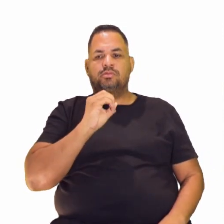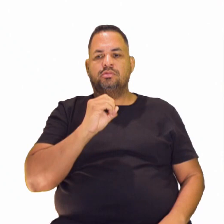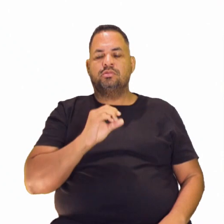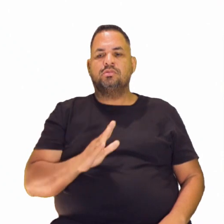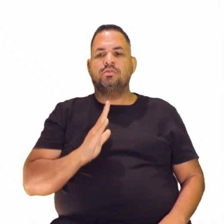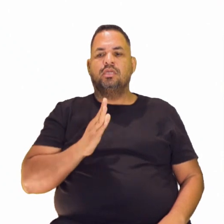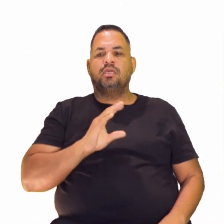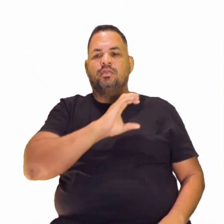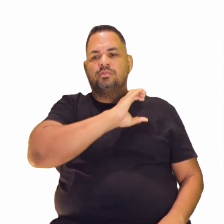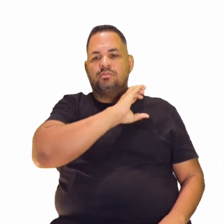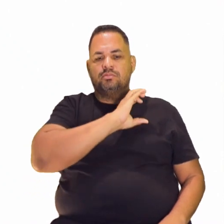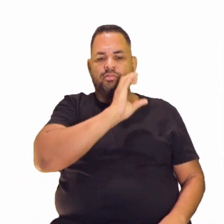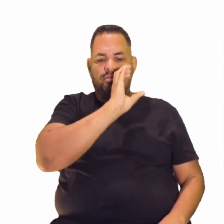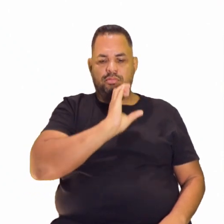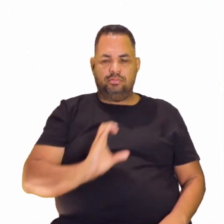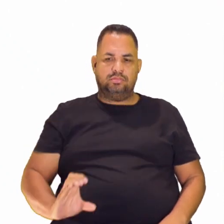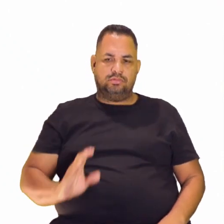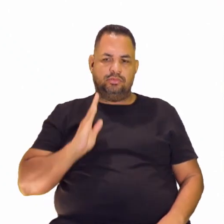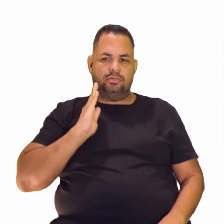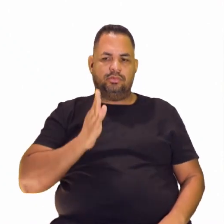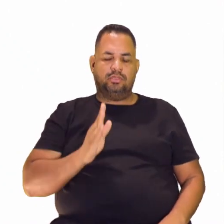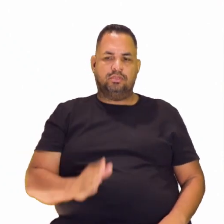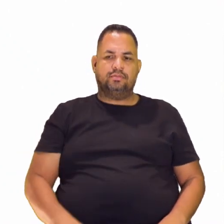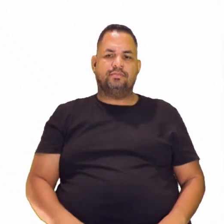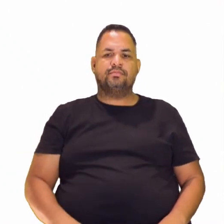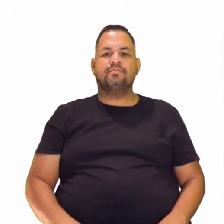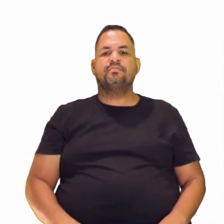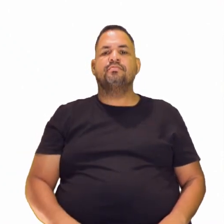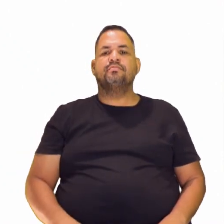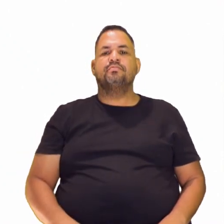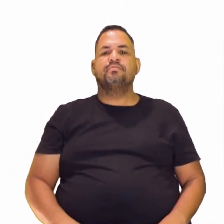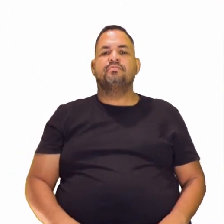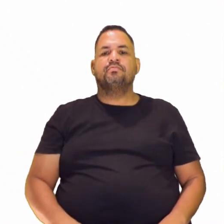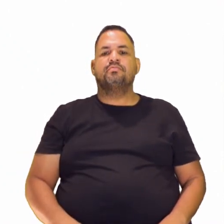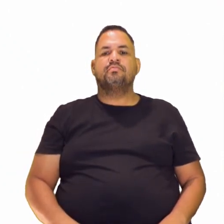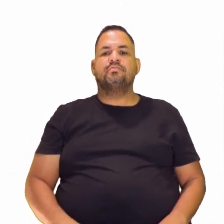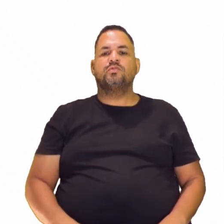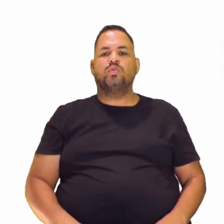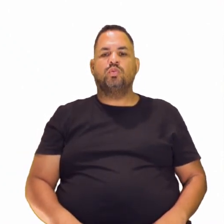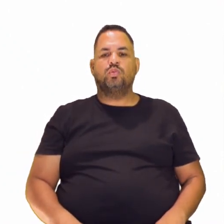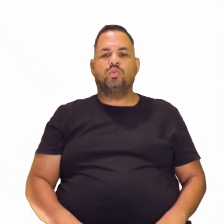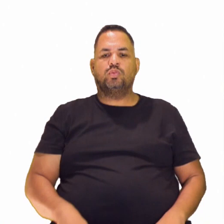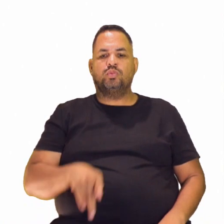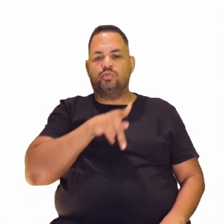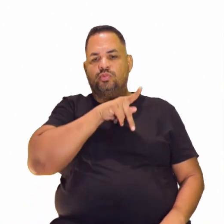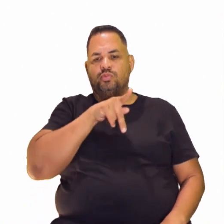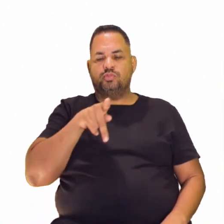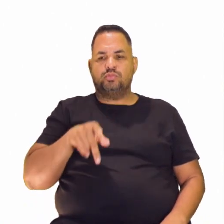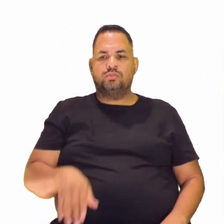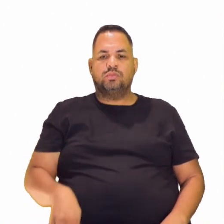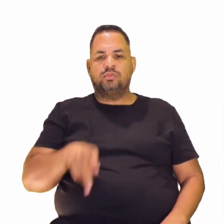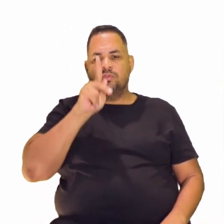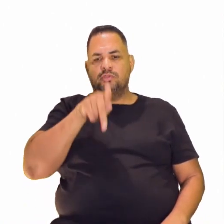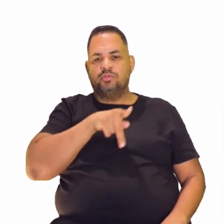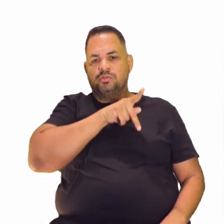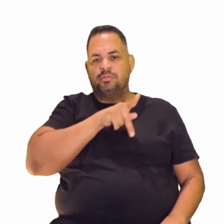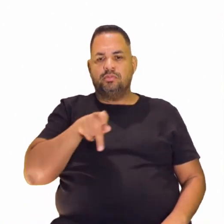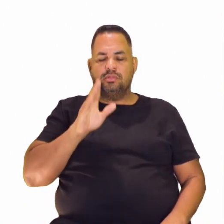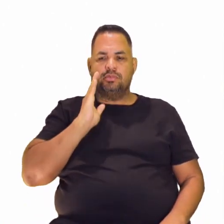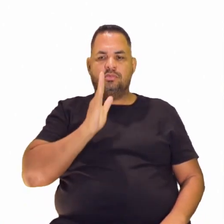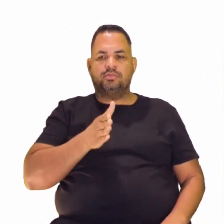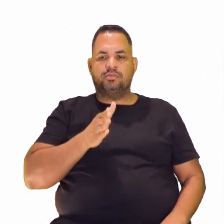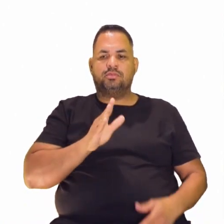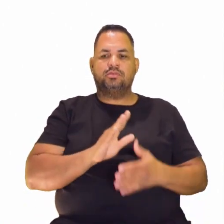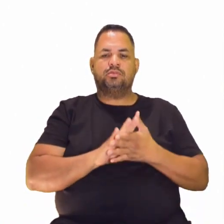cristianizado. Quer dizer o seguinte, os jesuítas, os sacerdotes lá,